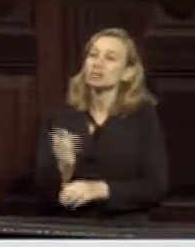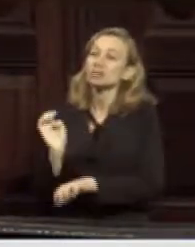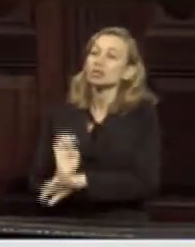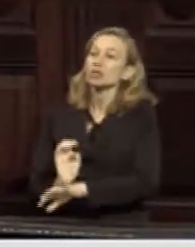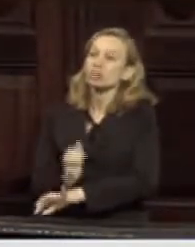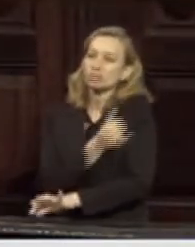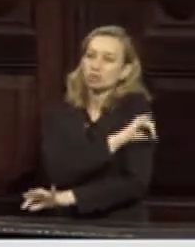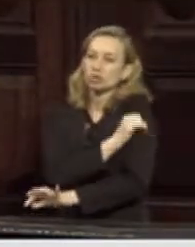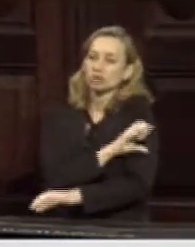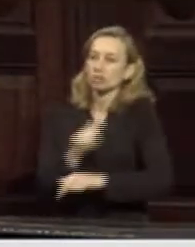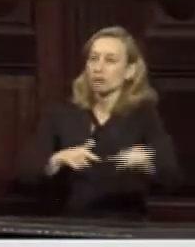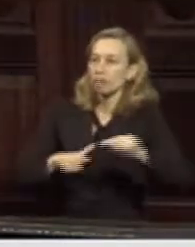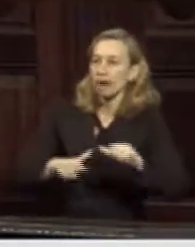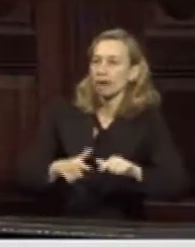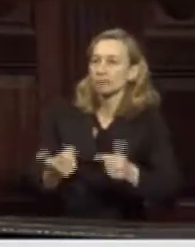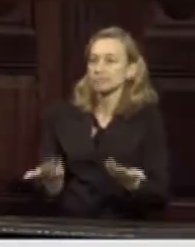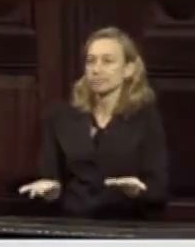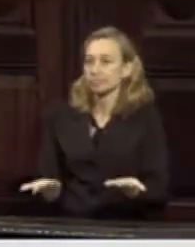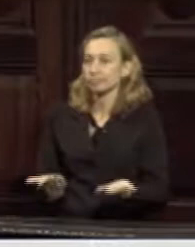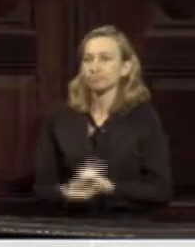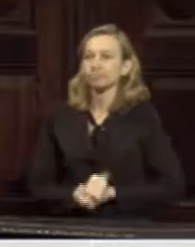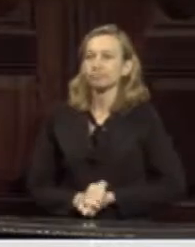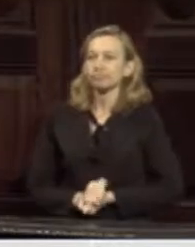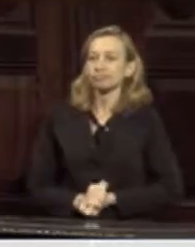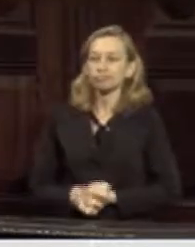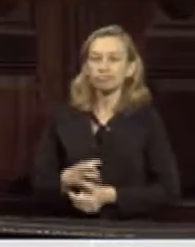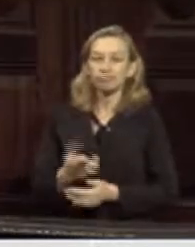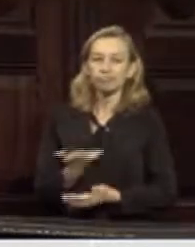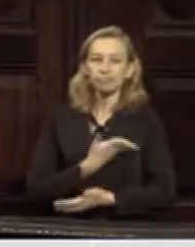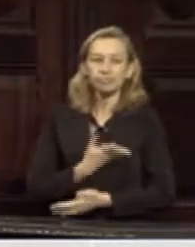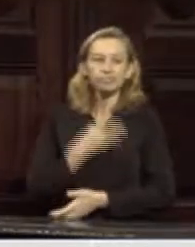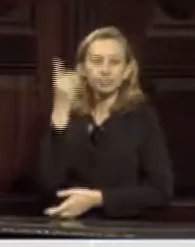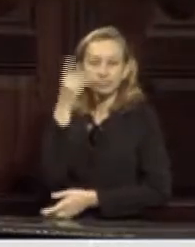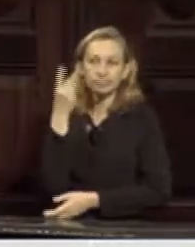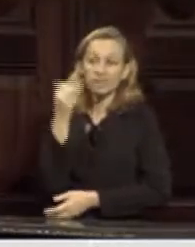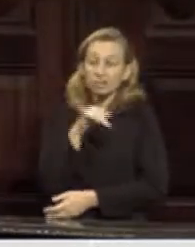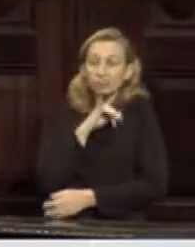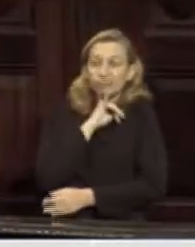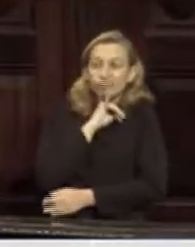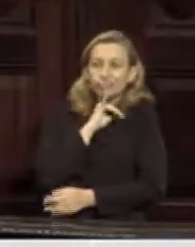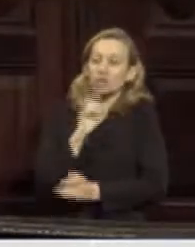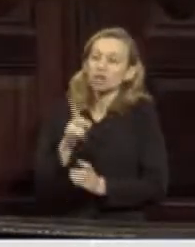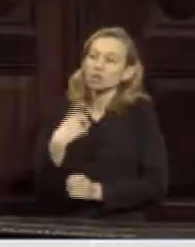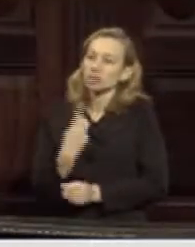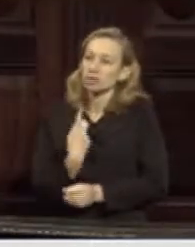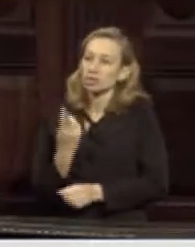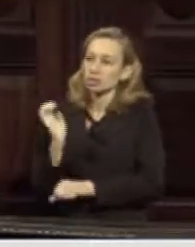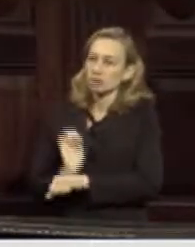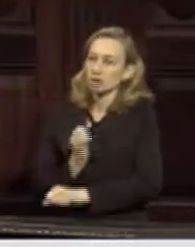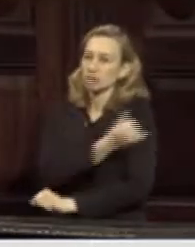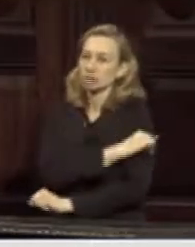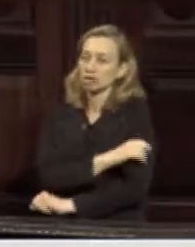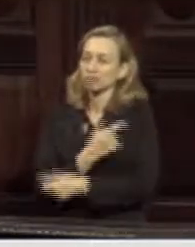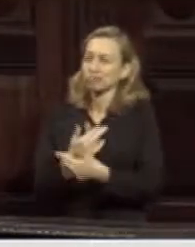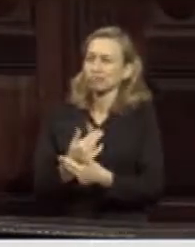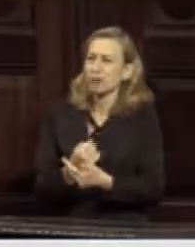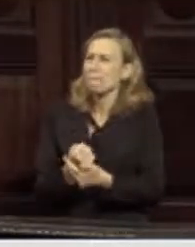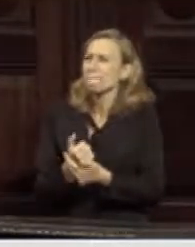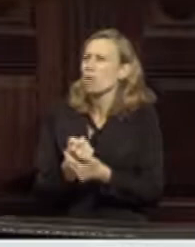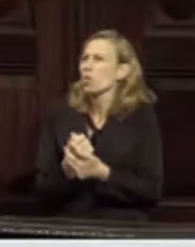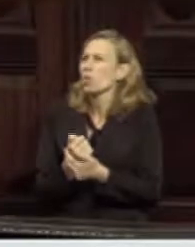Janeiro. Senhores deputados, senhoras deputados, infelizmente, nós aqui no estado do Rio de Janeiro temos muito pouco